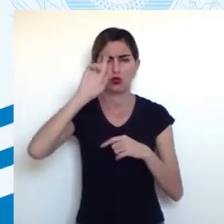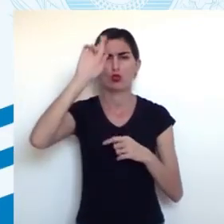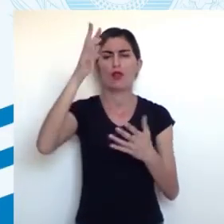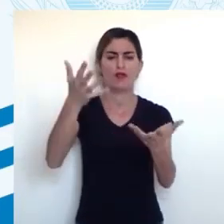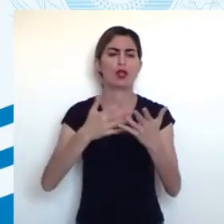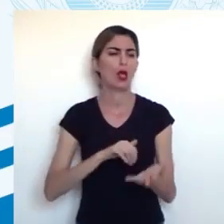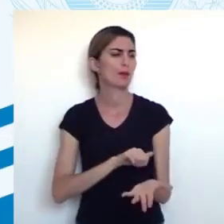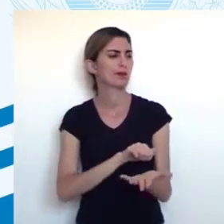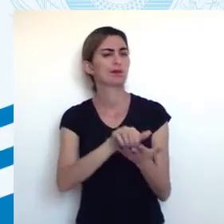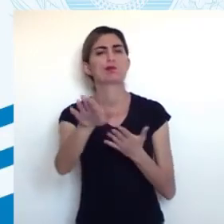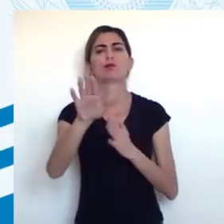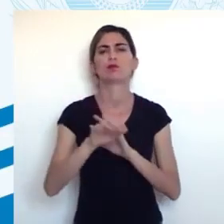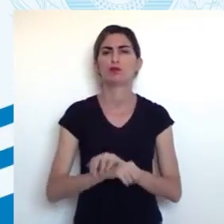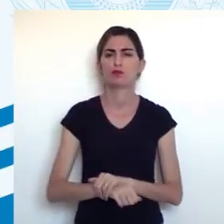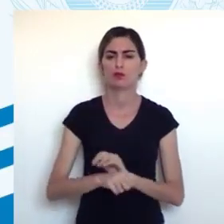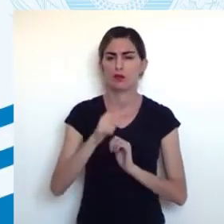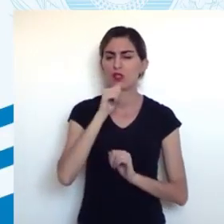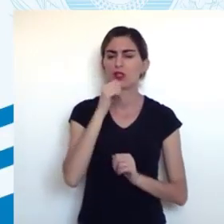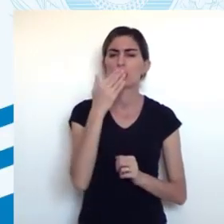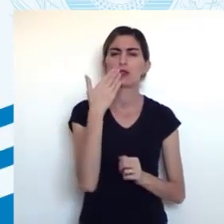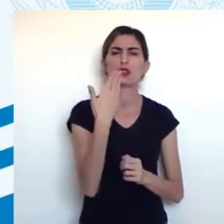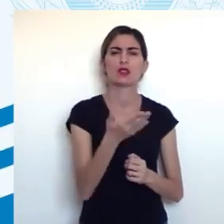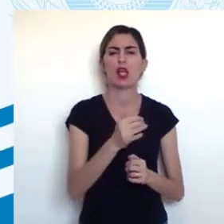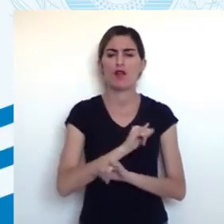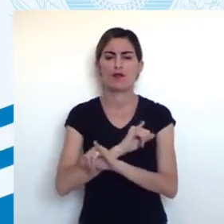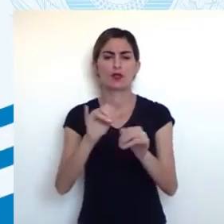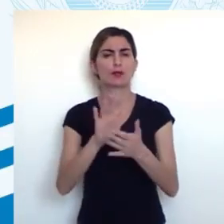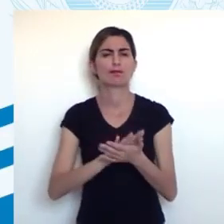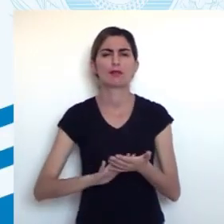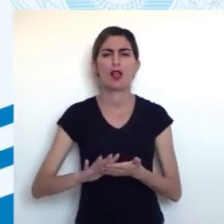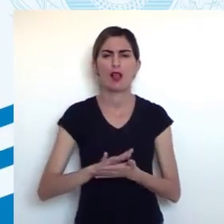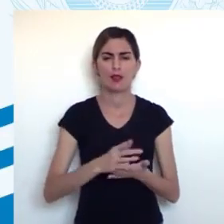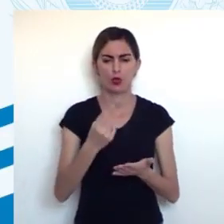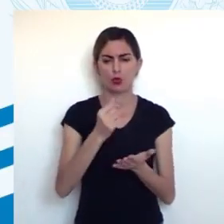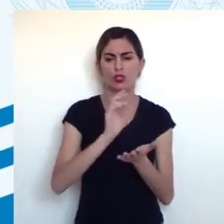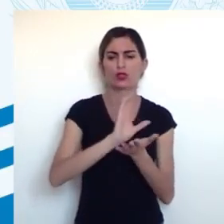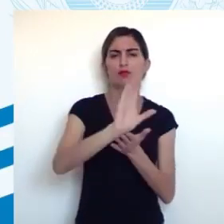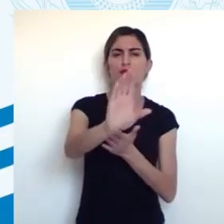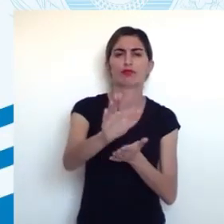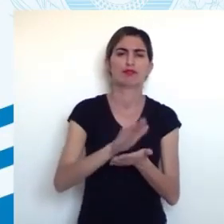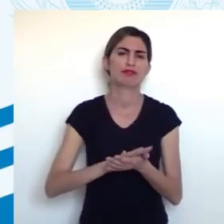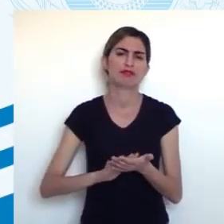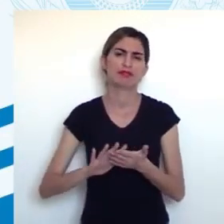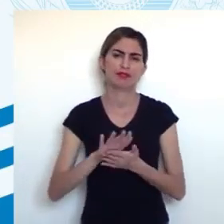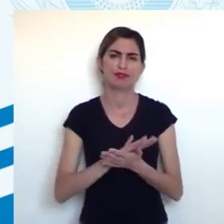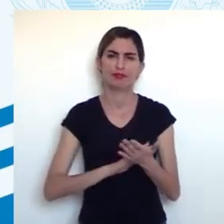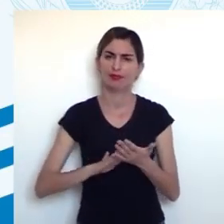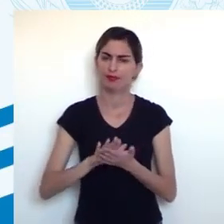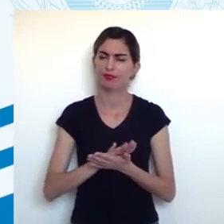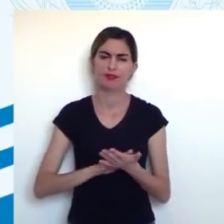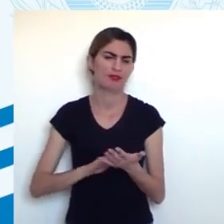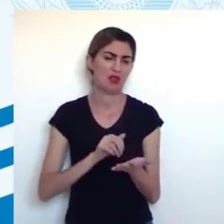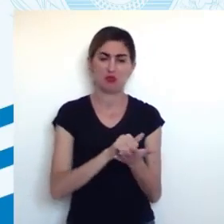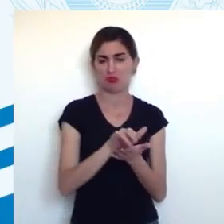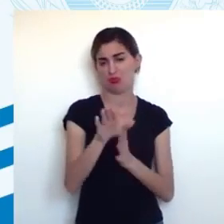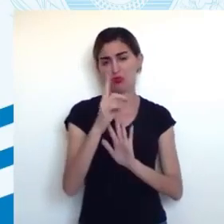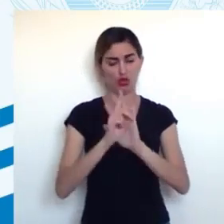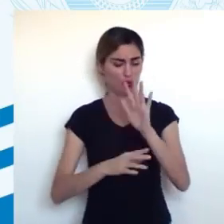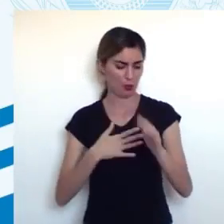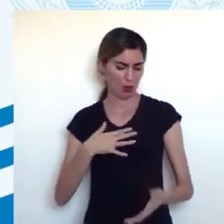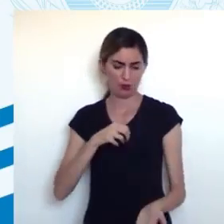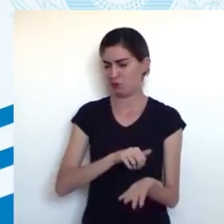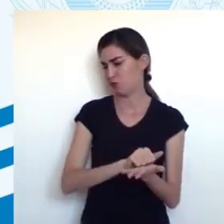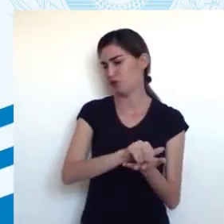patrão quisesse, sem direito a aviso prévio ou qualquer indenização. Cadê os direitos? Não tinha